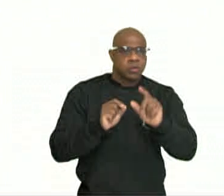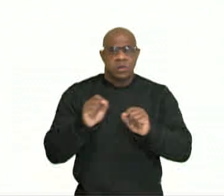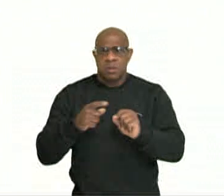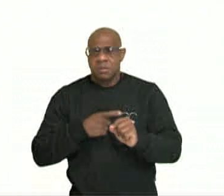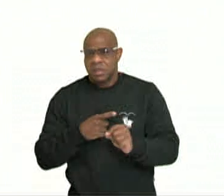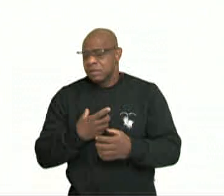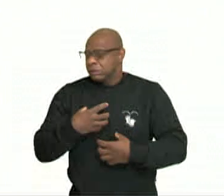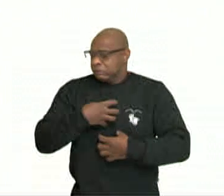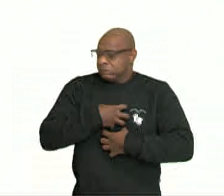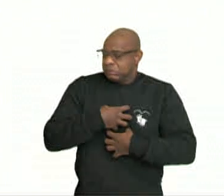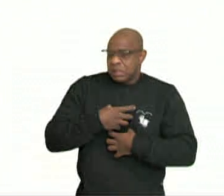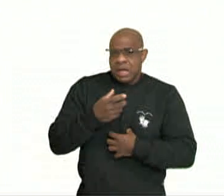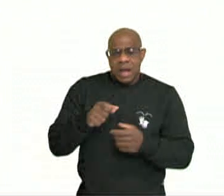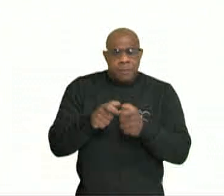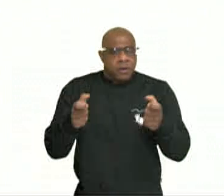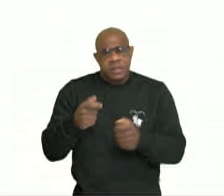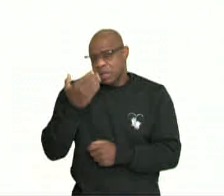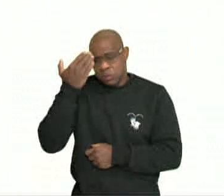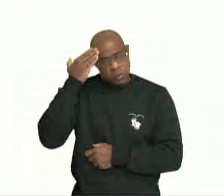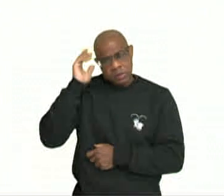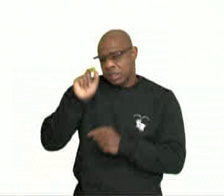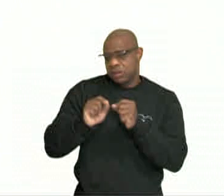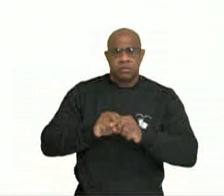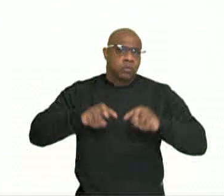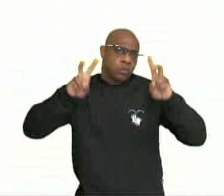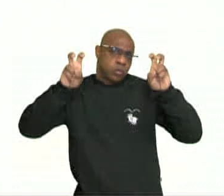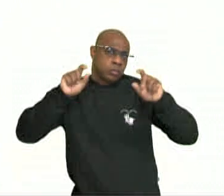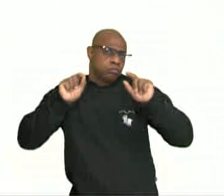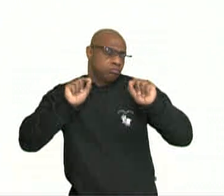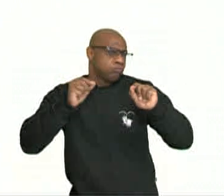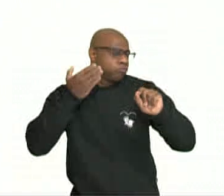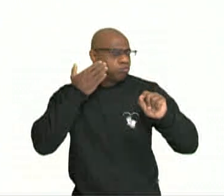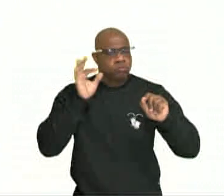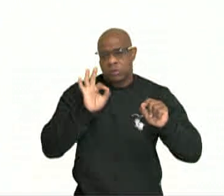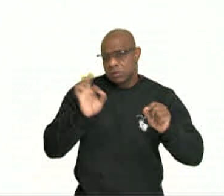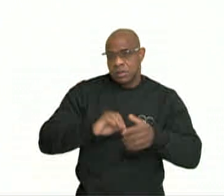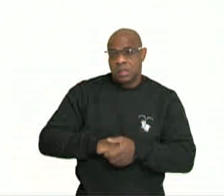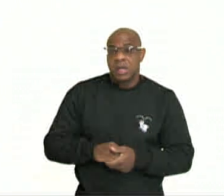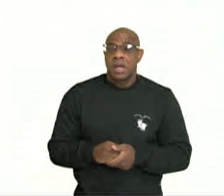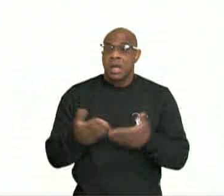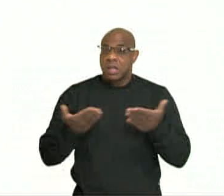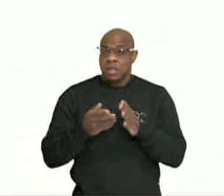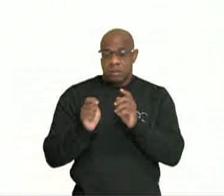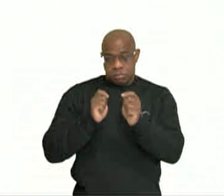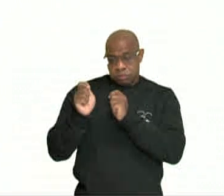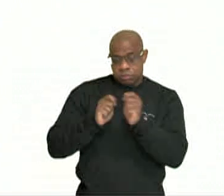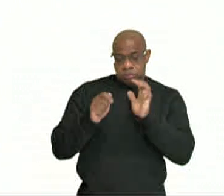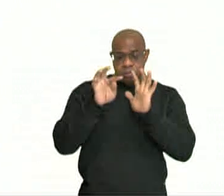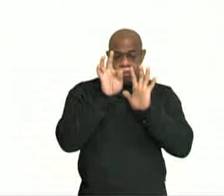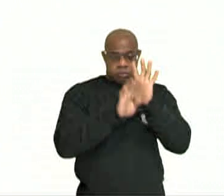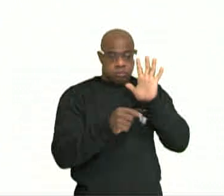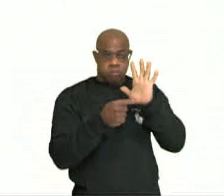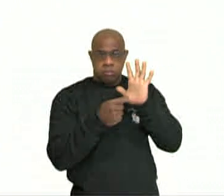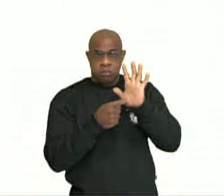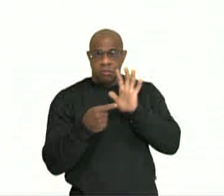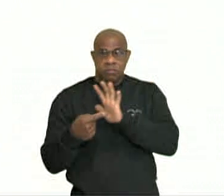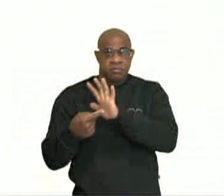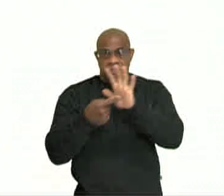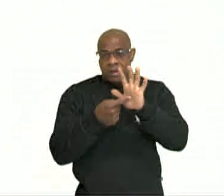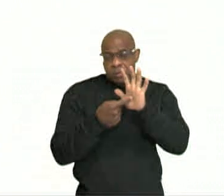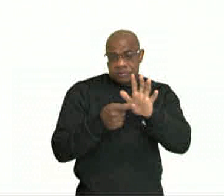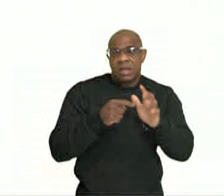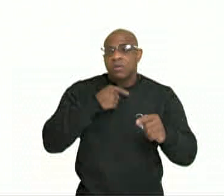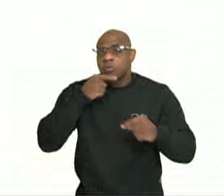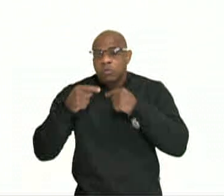fundo, a maioria não entende do que se trata. Por isso, essa matéria da Capitolina vai tirar algumas